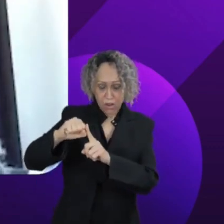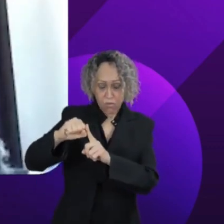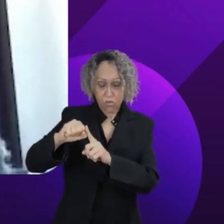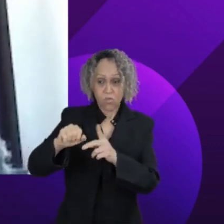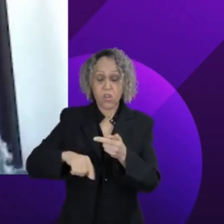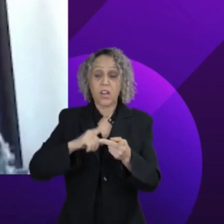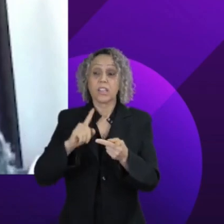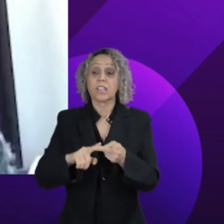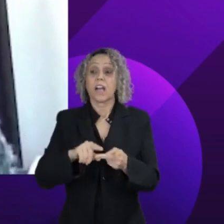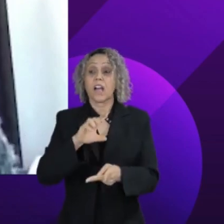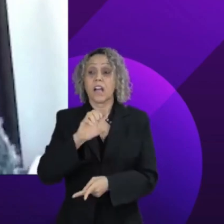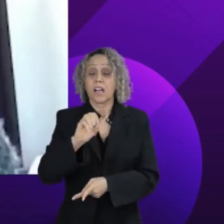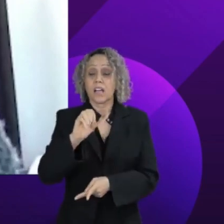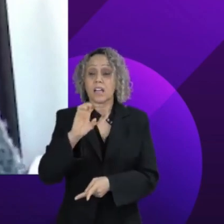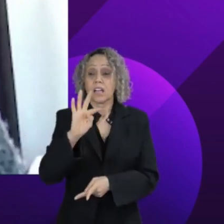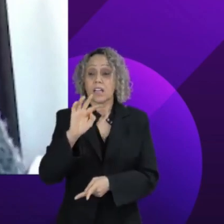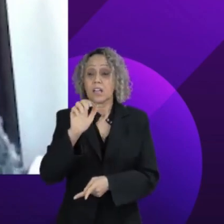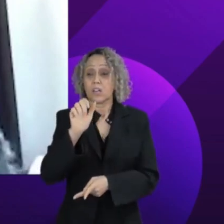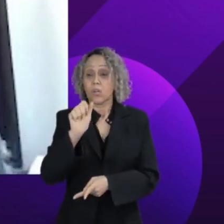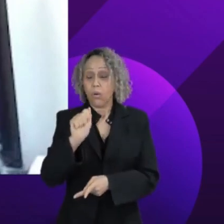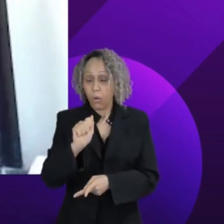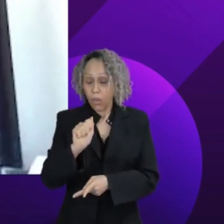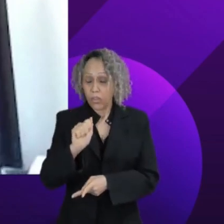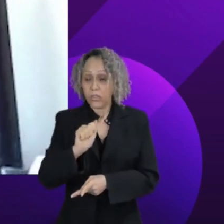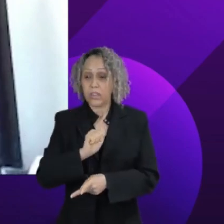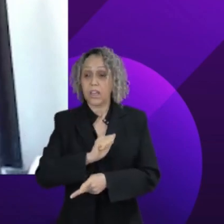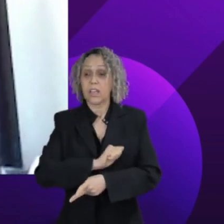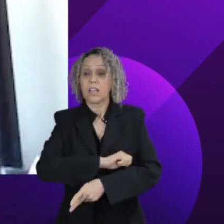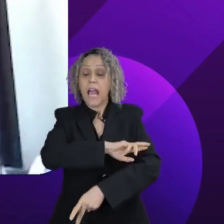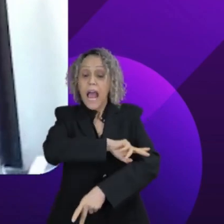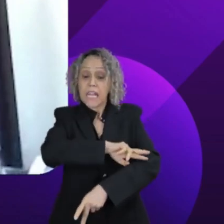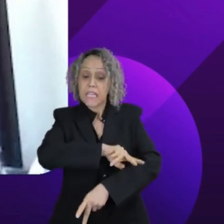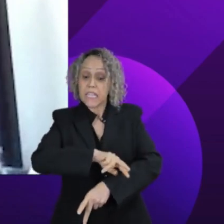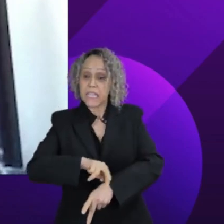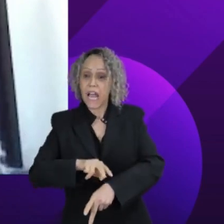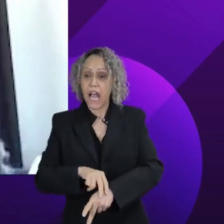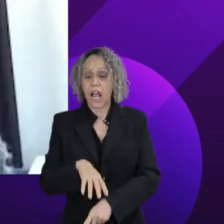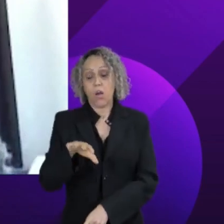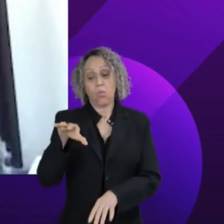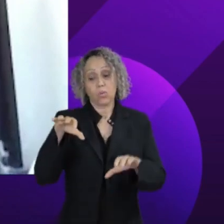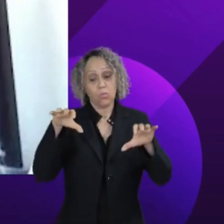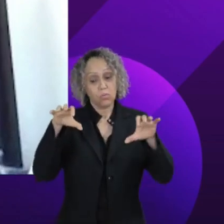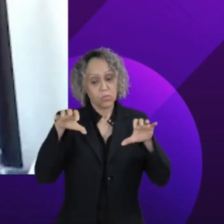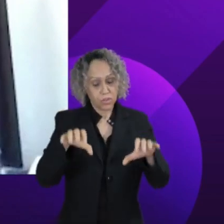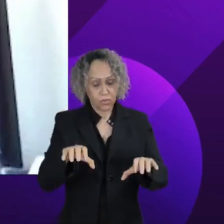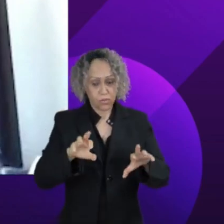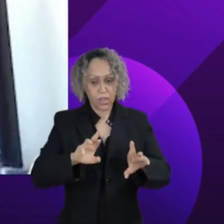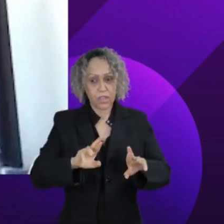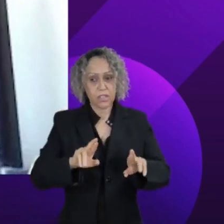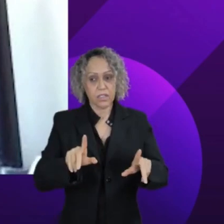chama preconceito de marca. O que isso significa? Um sociólogo